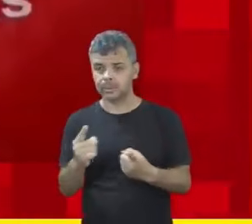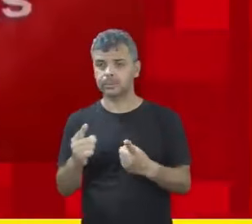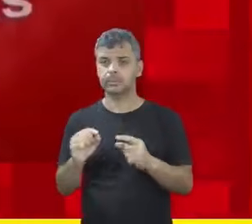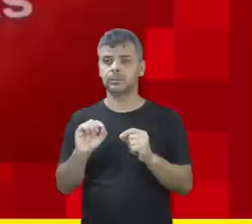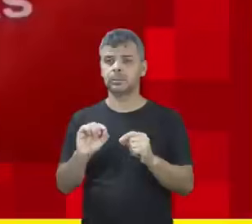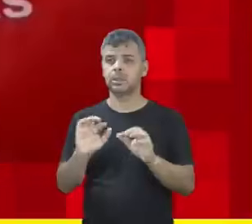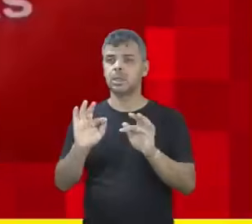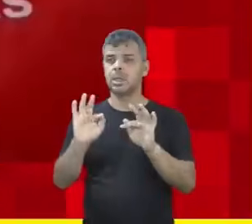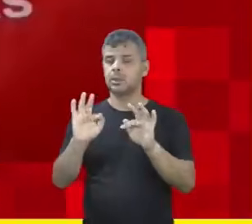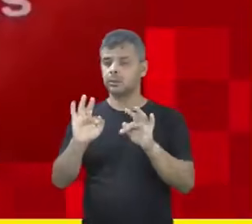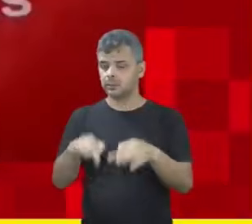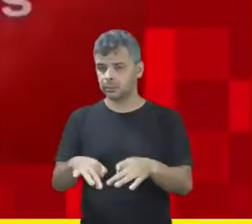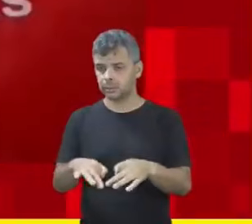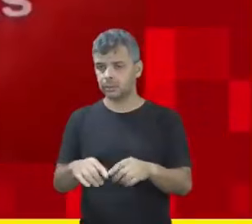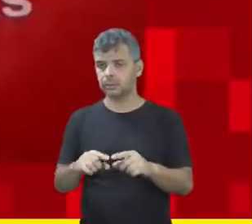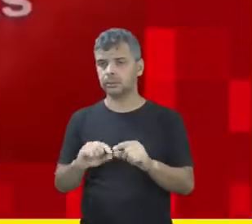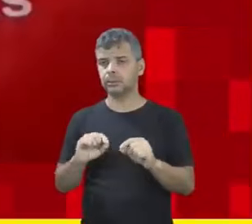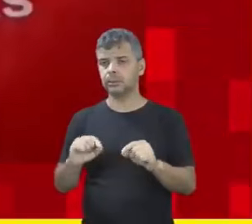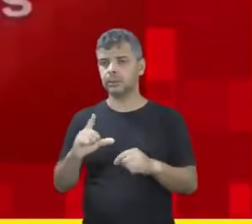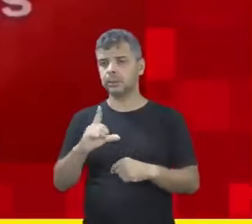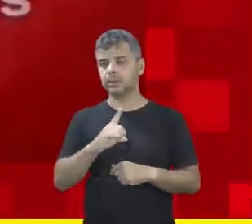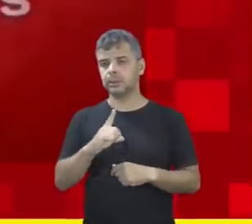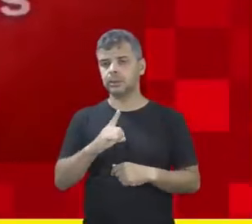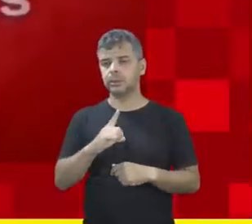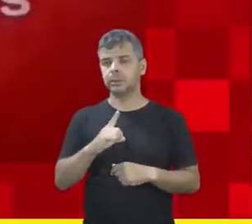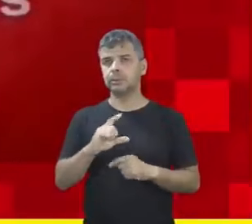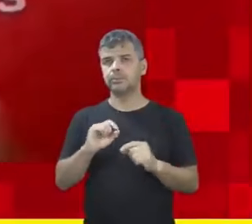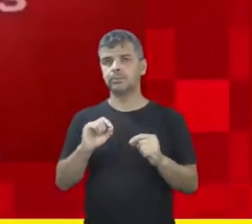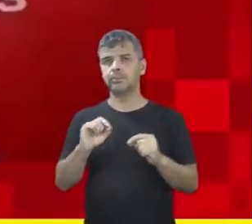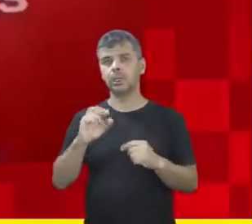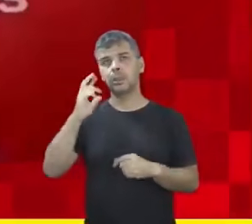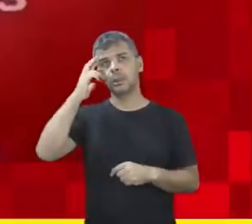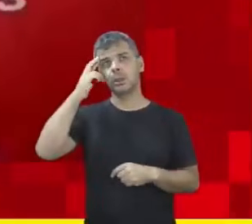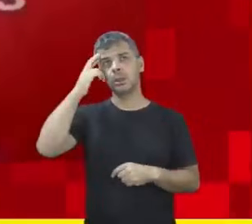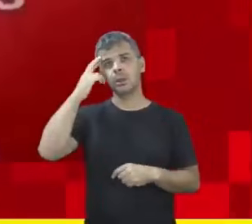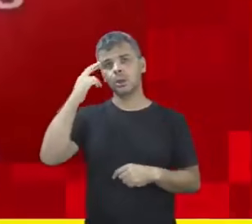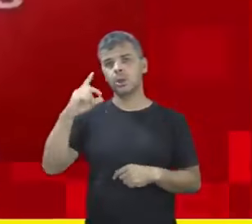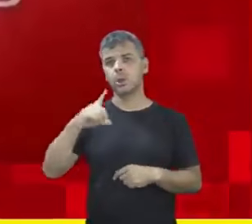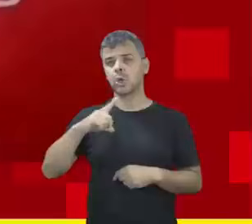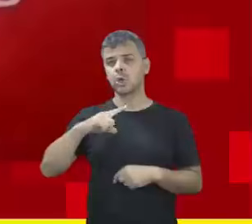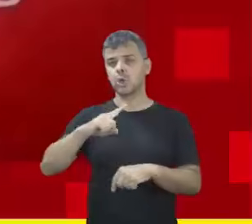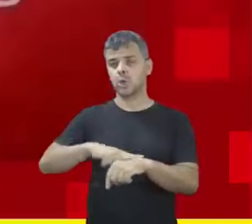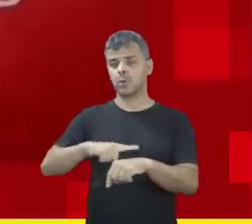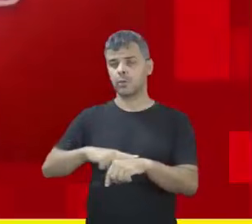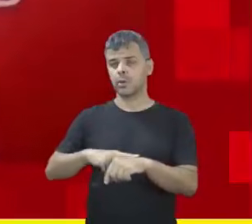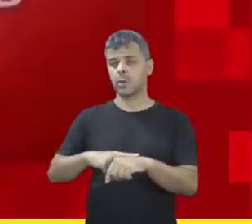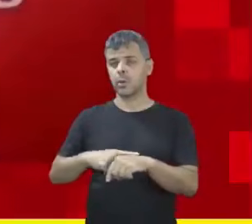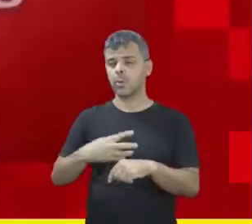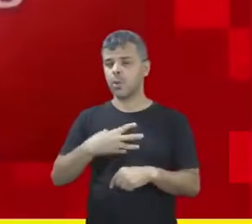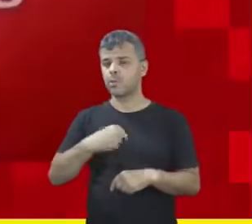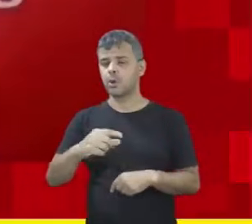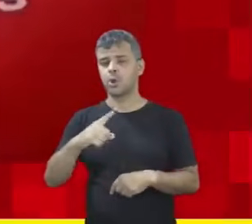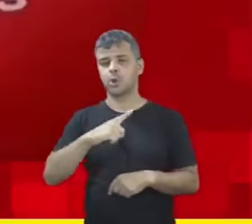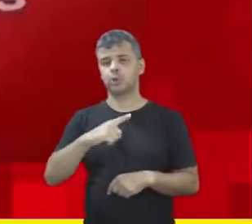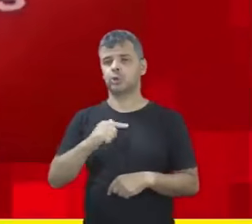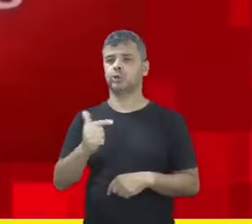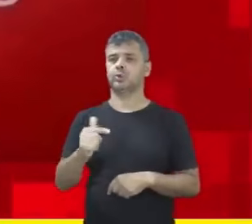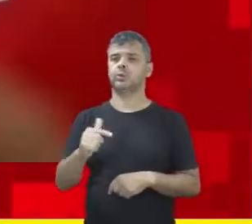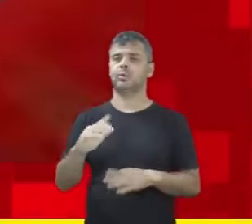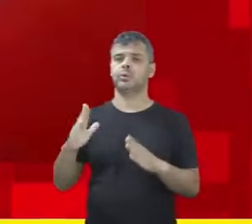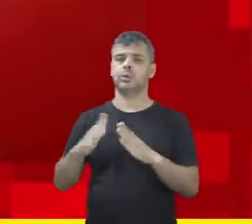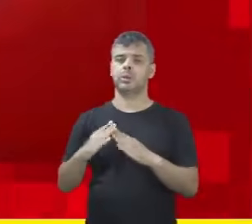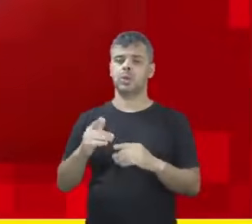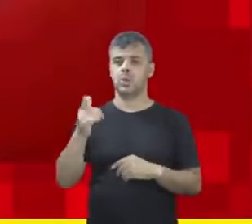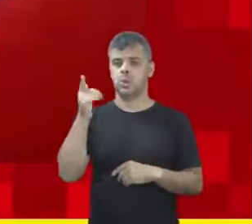no fim, ela passa a ter aquele momento de refletir, poxa, eu não tive tempo com os meus filhos, poxa, eu não tive tempo em casa,